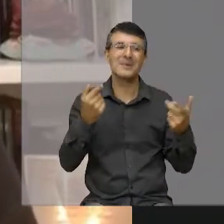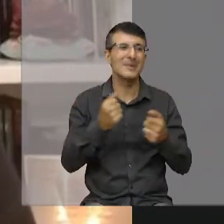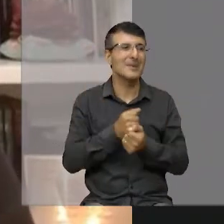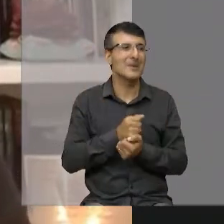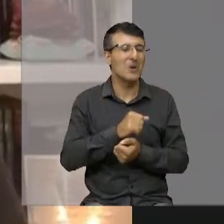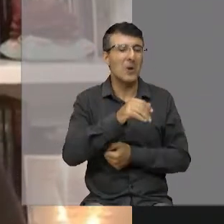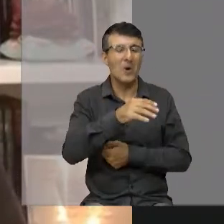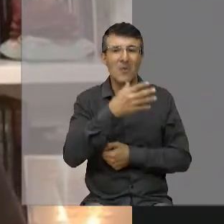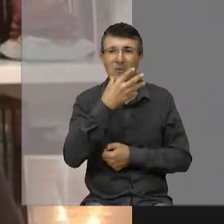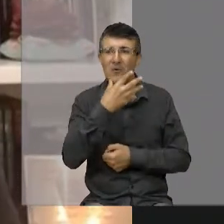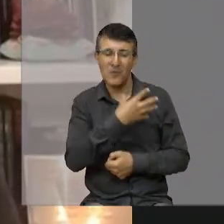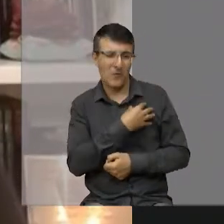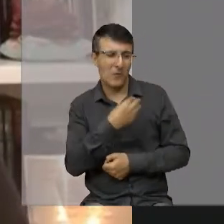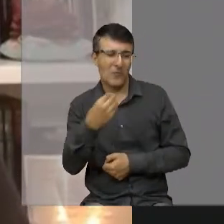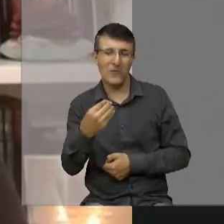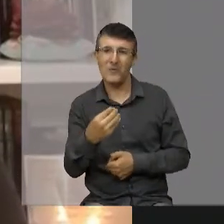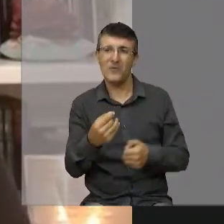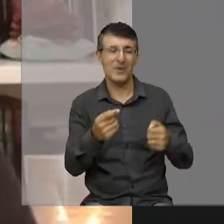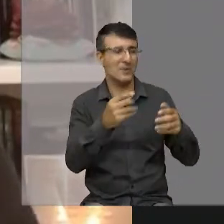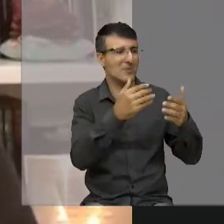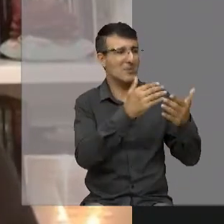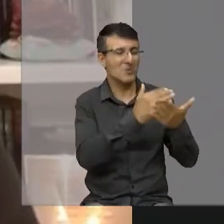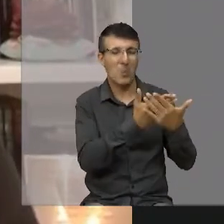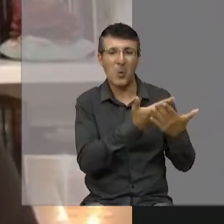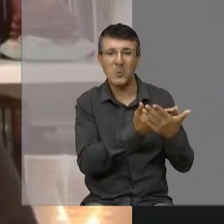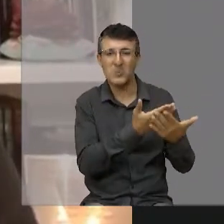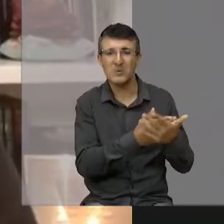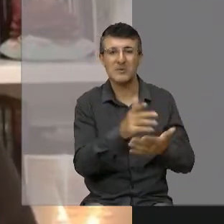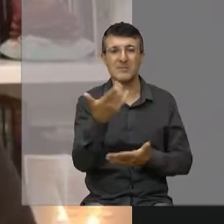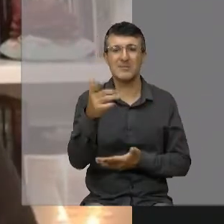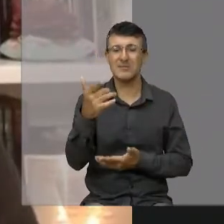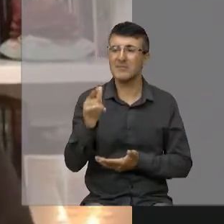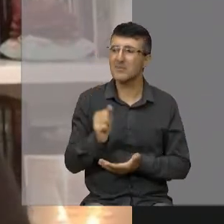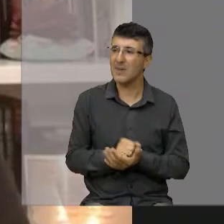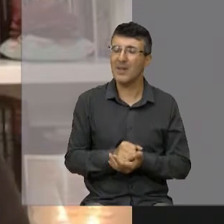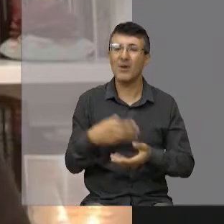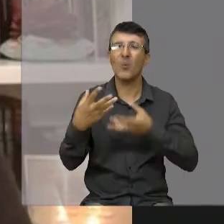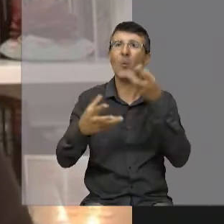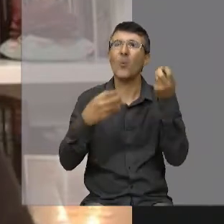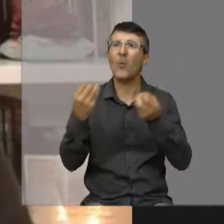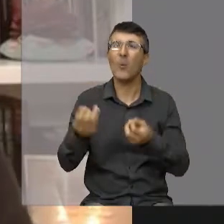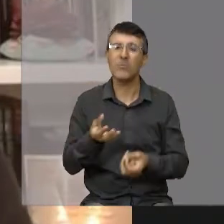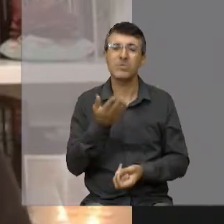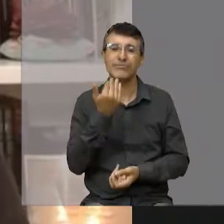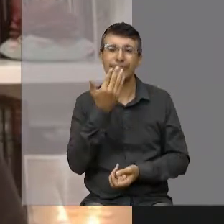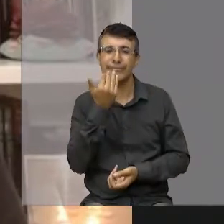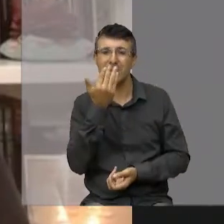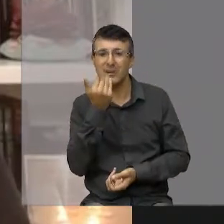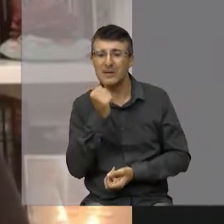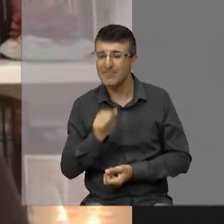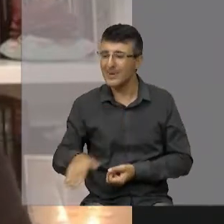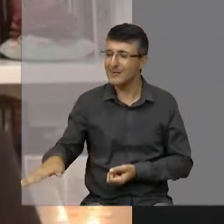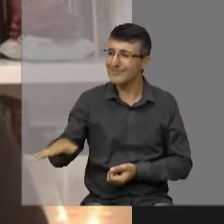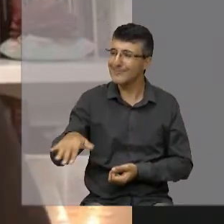vaga em escola, ou se ela for transferida, ela sabe que a transferência não é tão simples, né? Então, não adianta a gente,